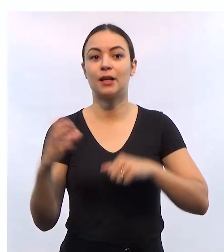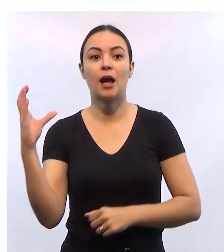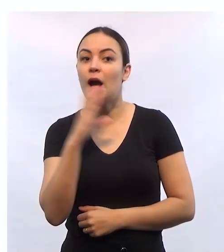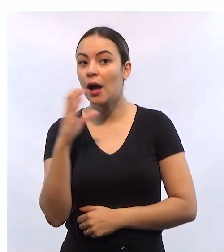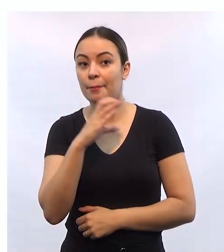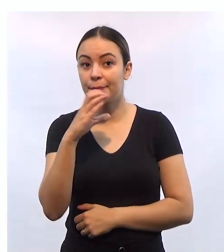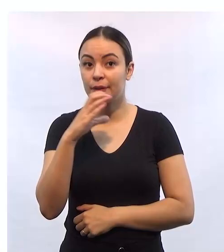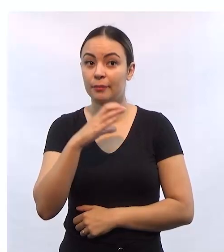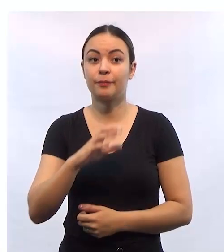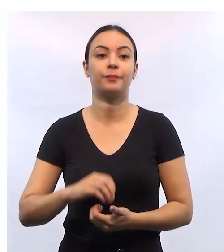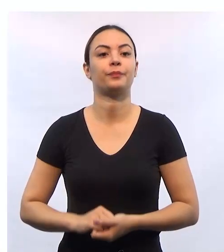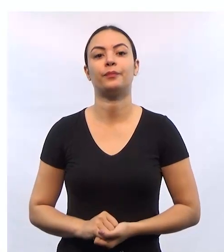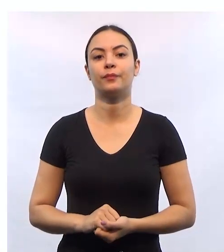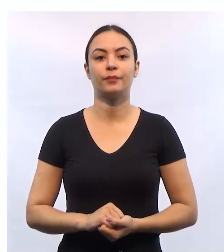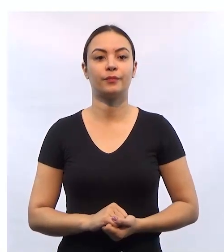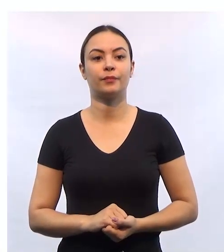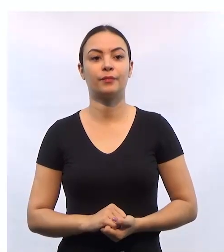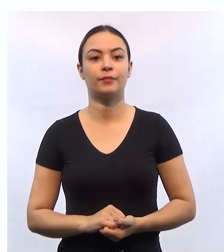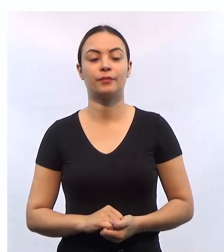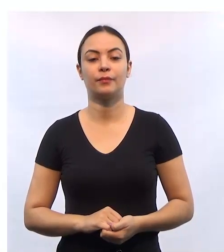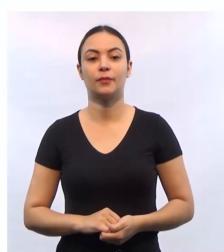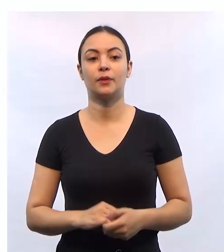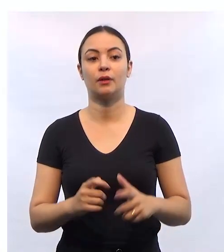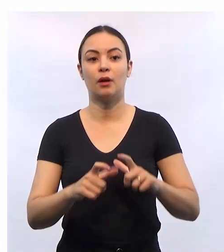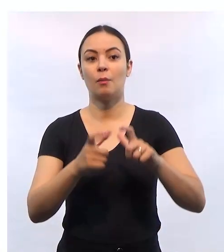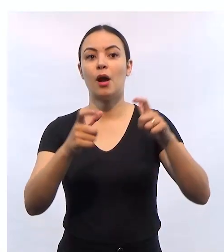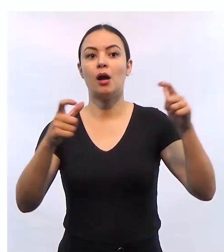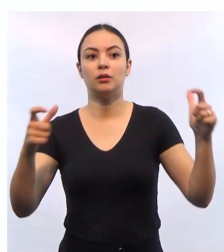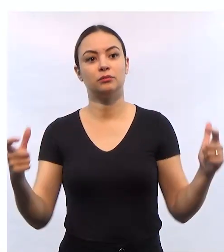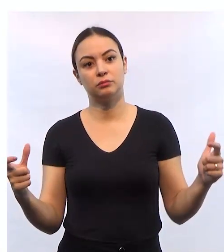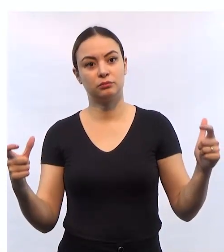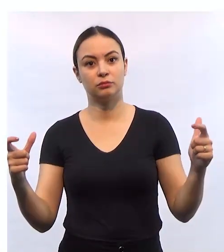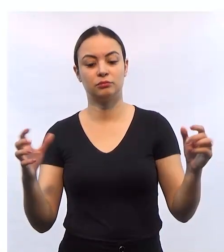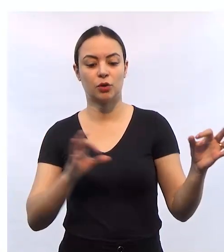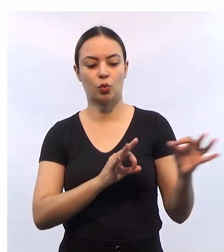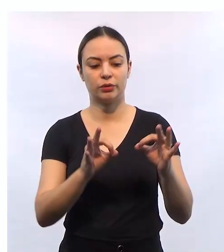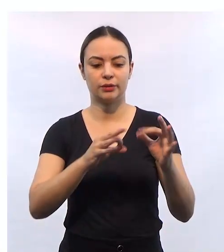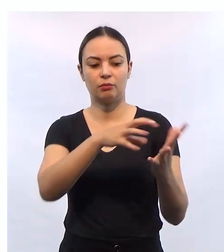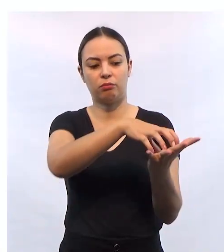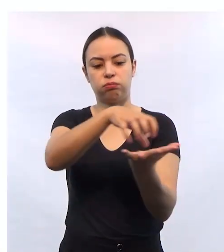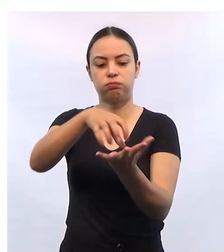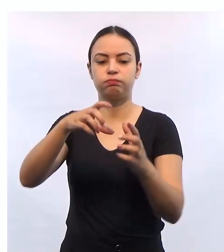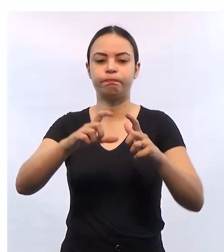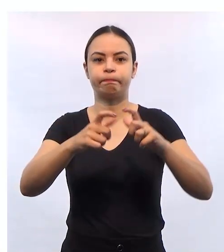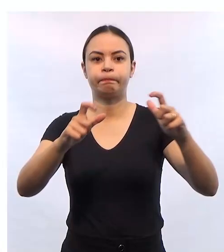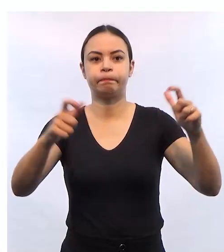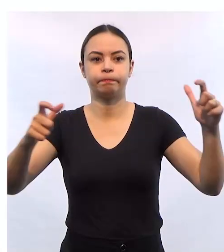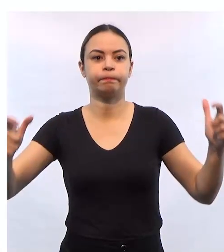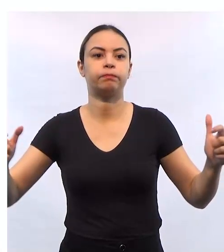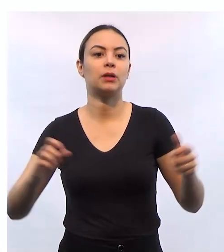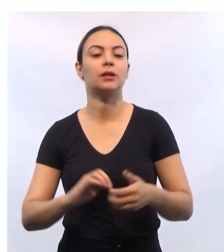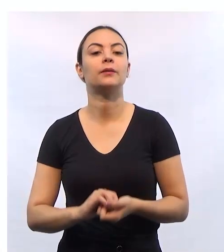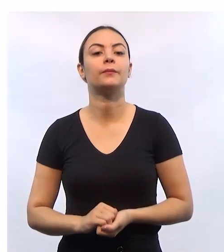ambiente organizacional, aumento do tamanho e da complexidade nas